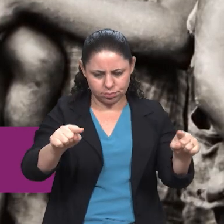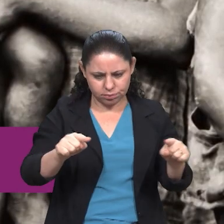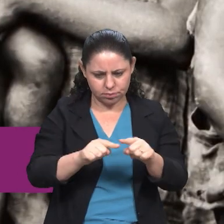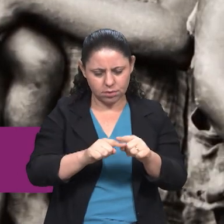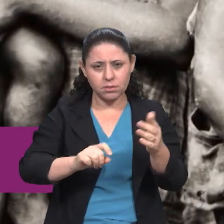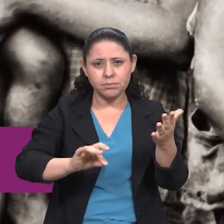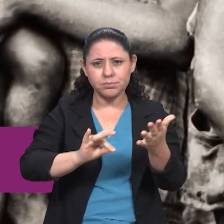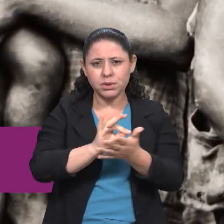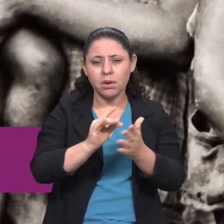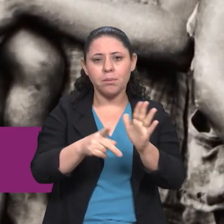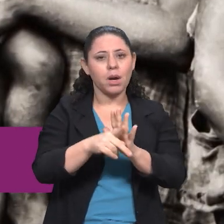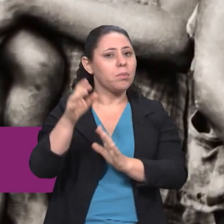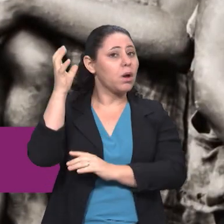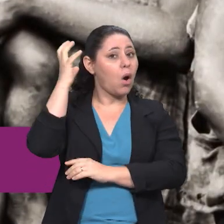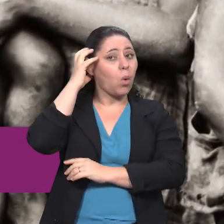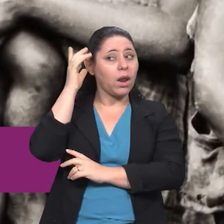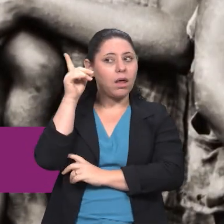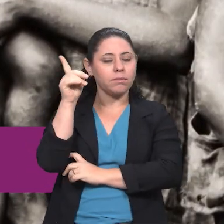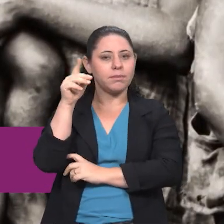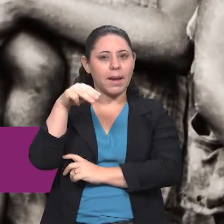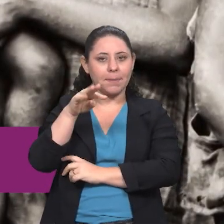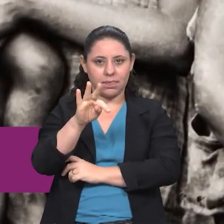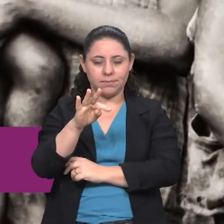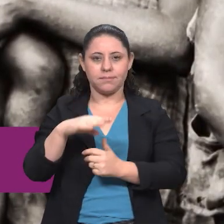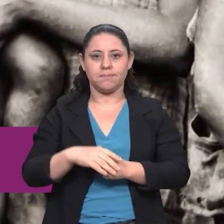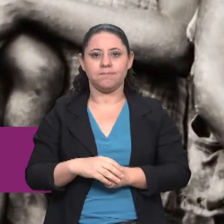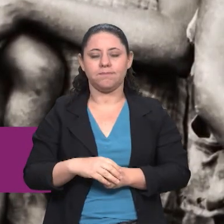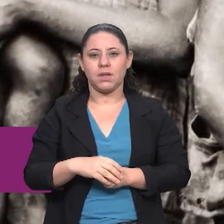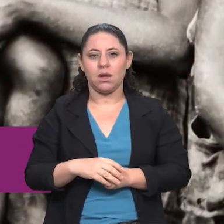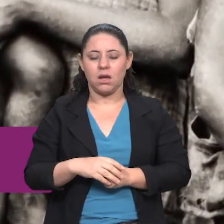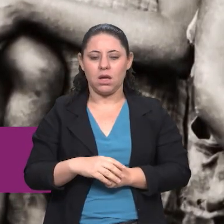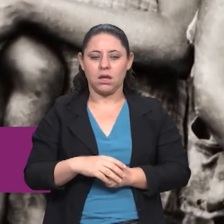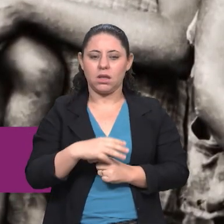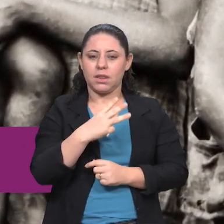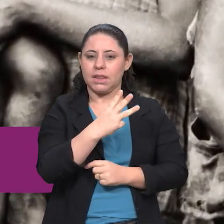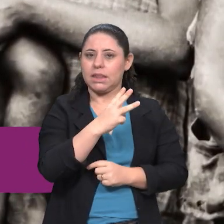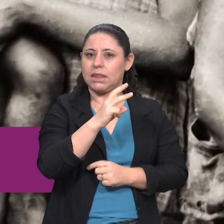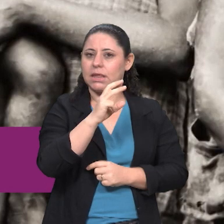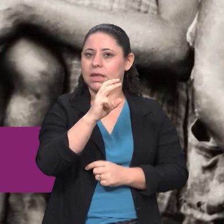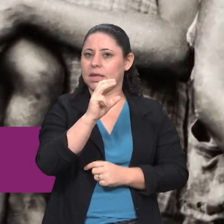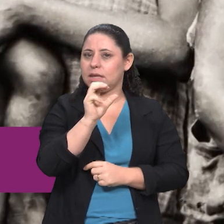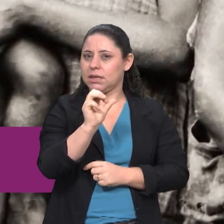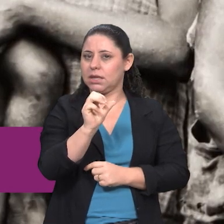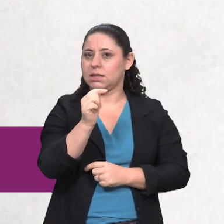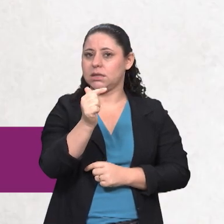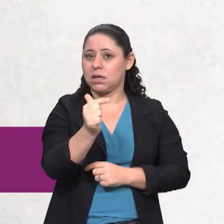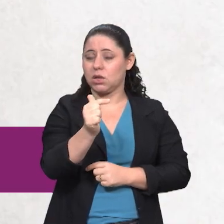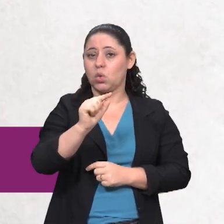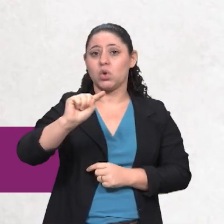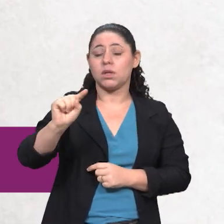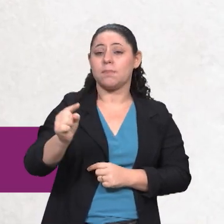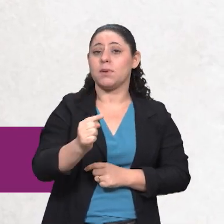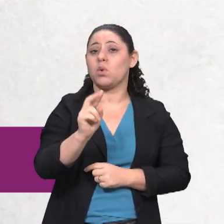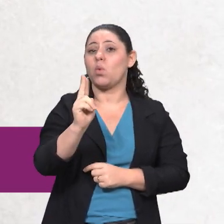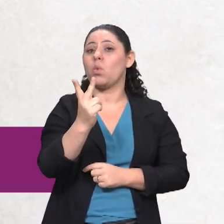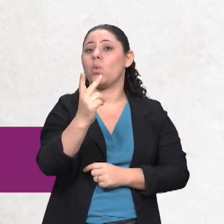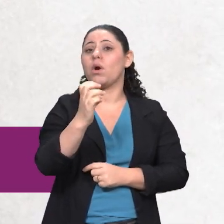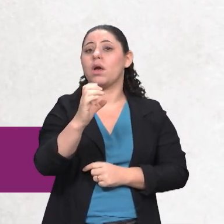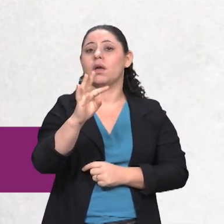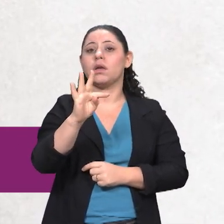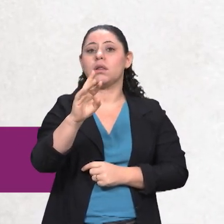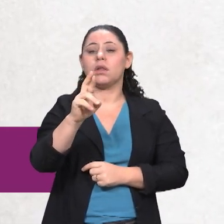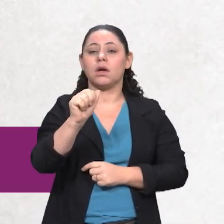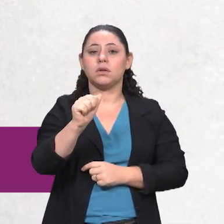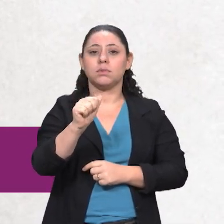Grosso, em que foi demarcada uma área de 362 mil hectares para 60 índios.